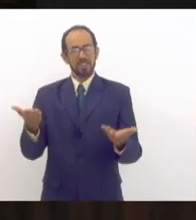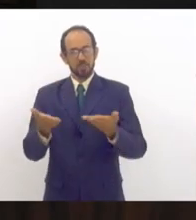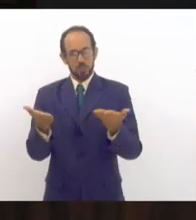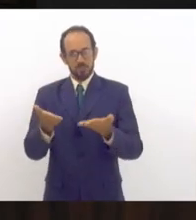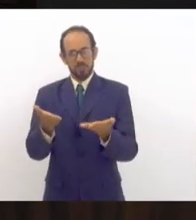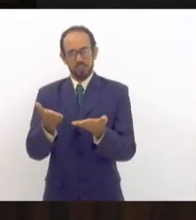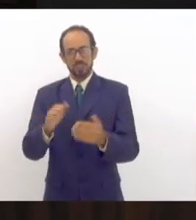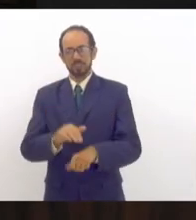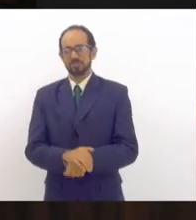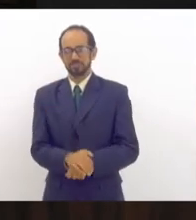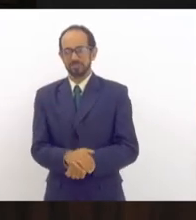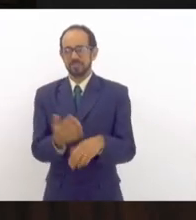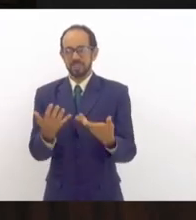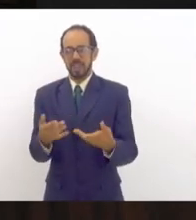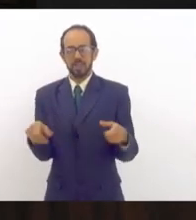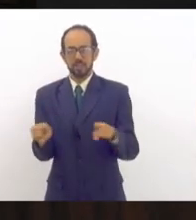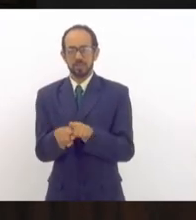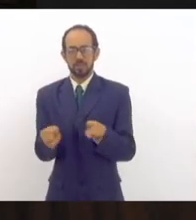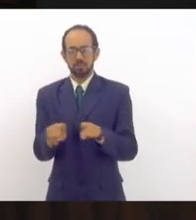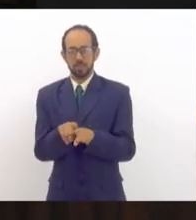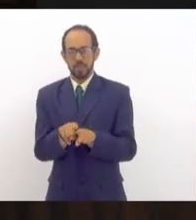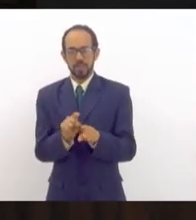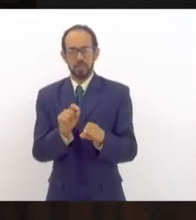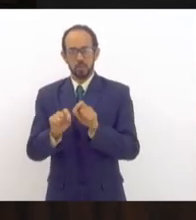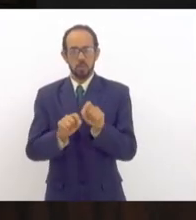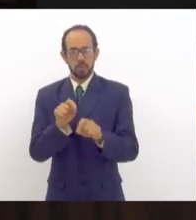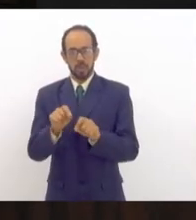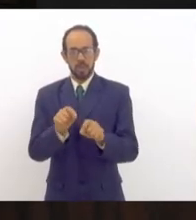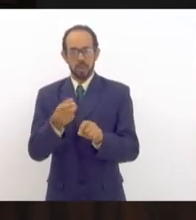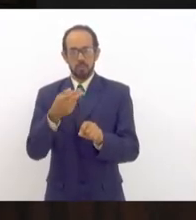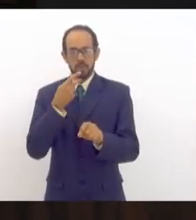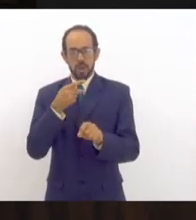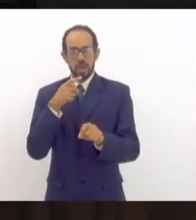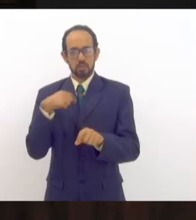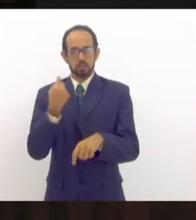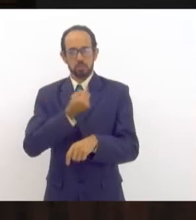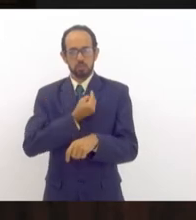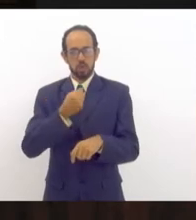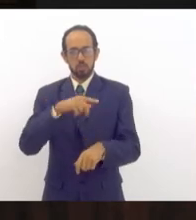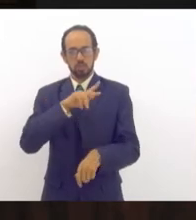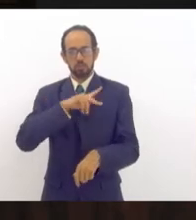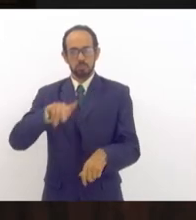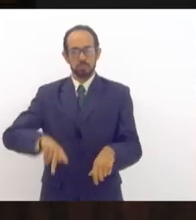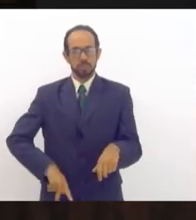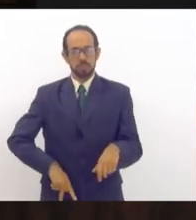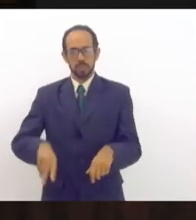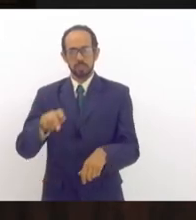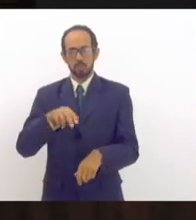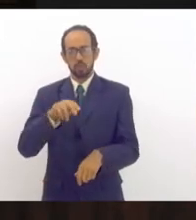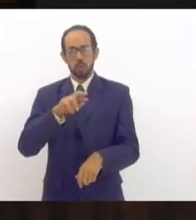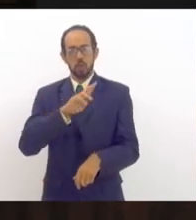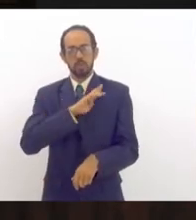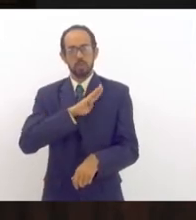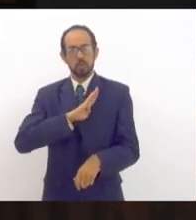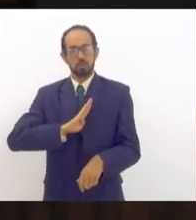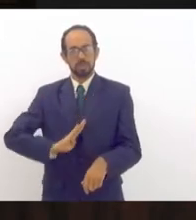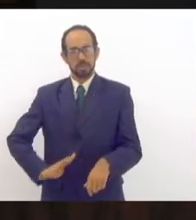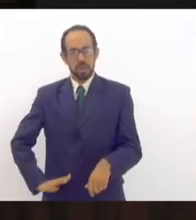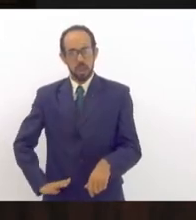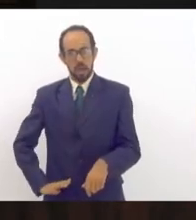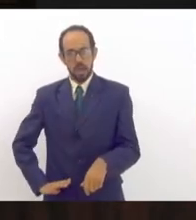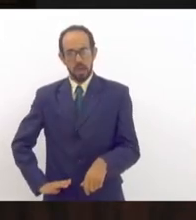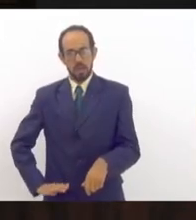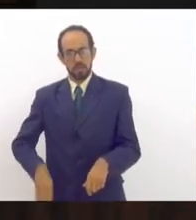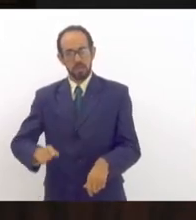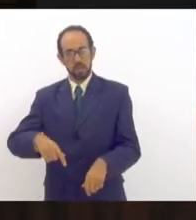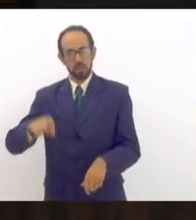tá quero também aqui falar sobre o nosso Presidente Rodrigo Bacelar cada dia